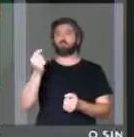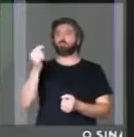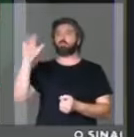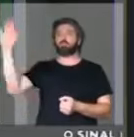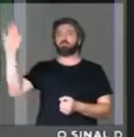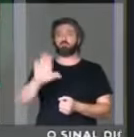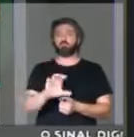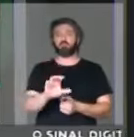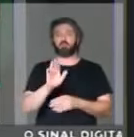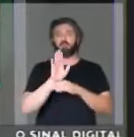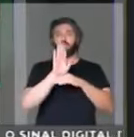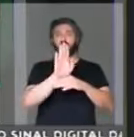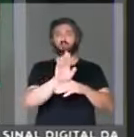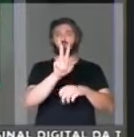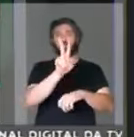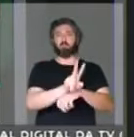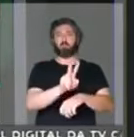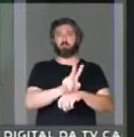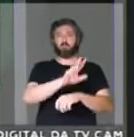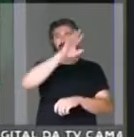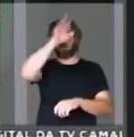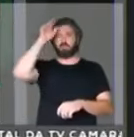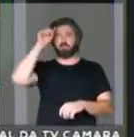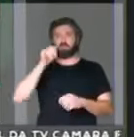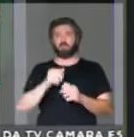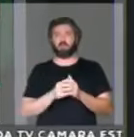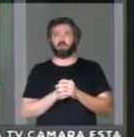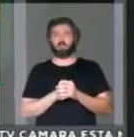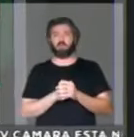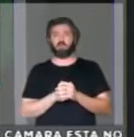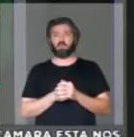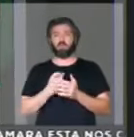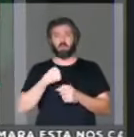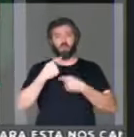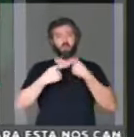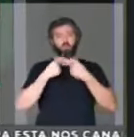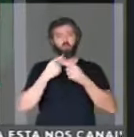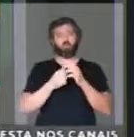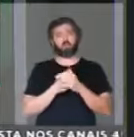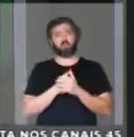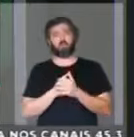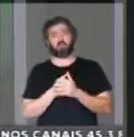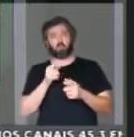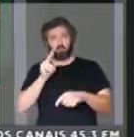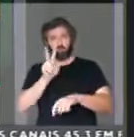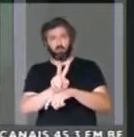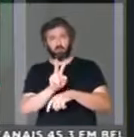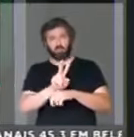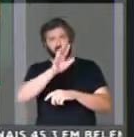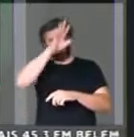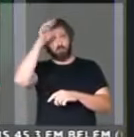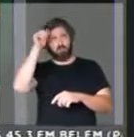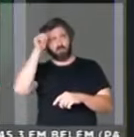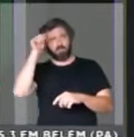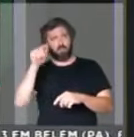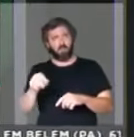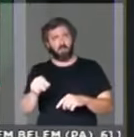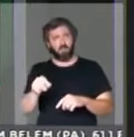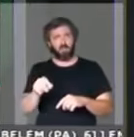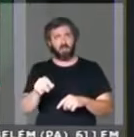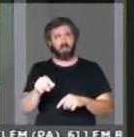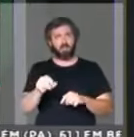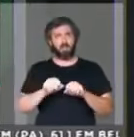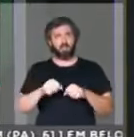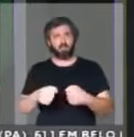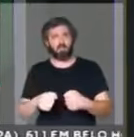pode ir ajudar nossa proteção ambiental e aí eu me pergunto nesta proteção ambiental na defesa da nossa